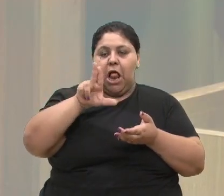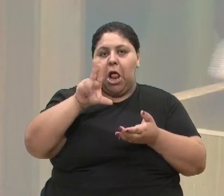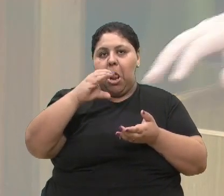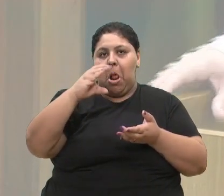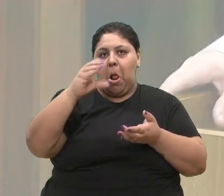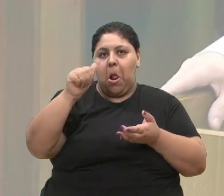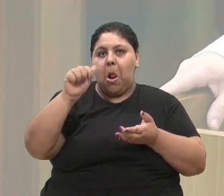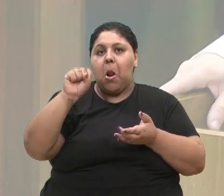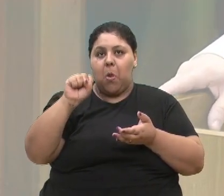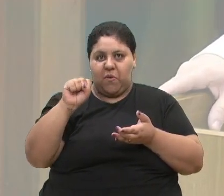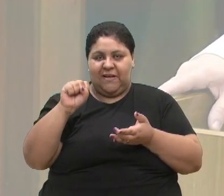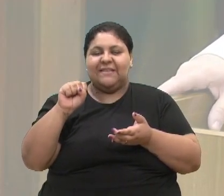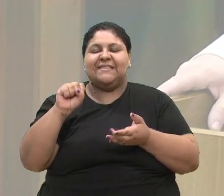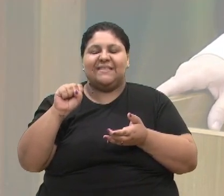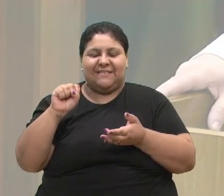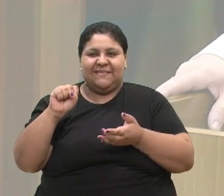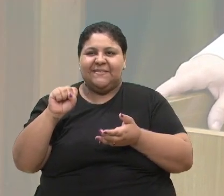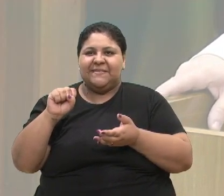dessa área,